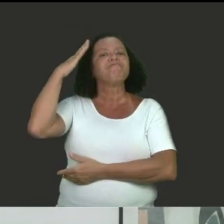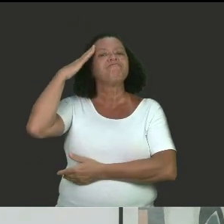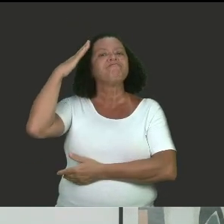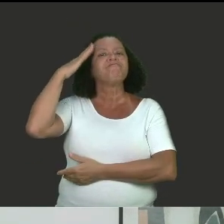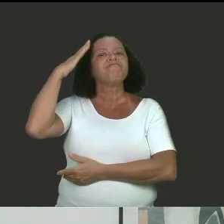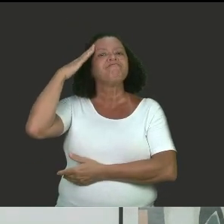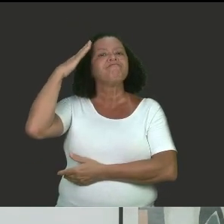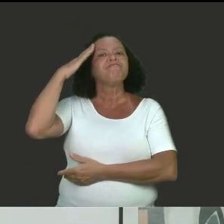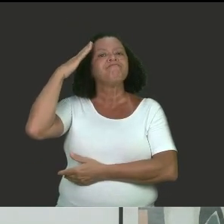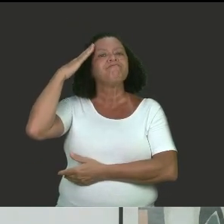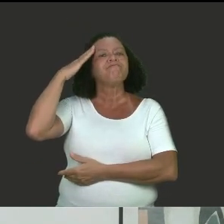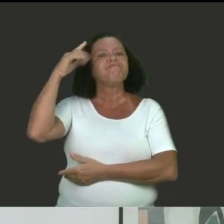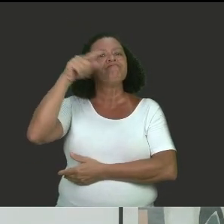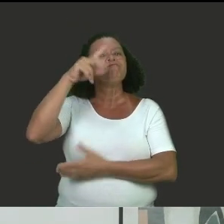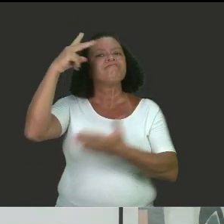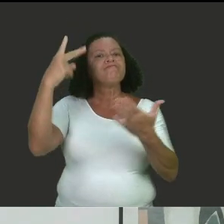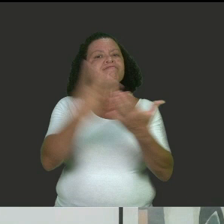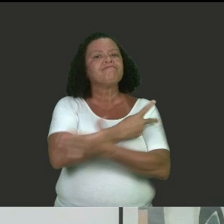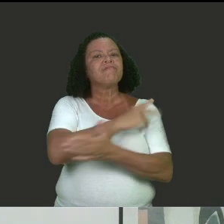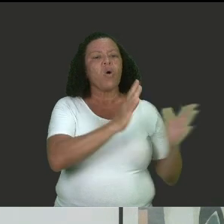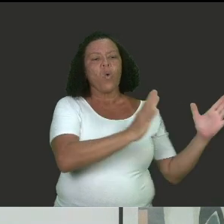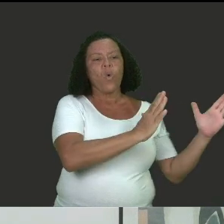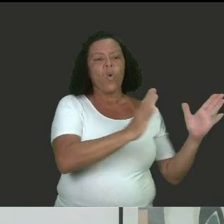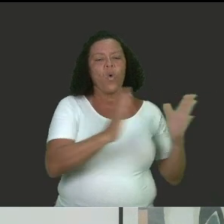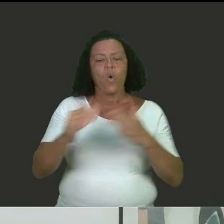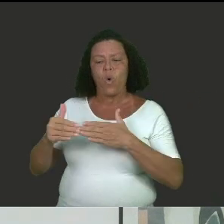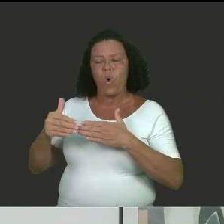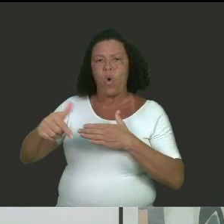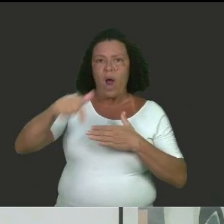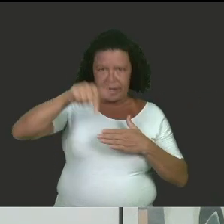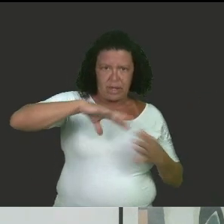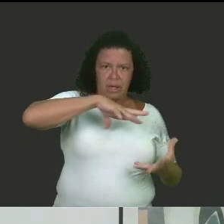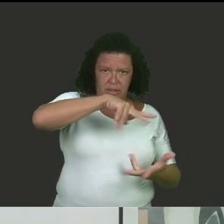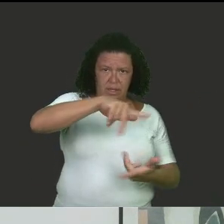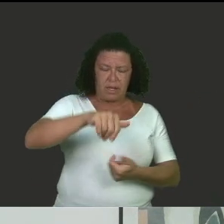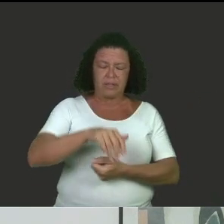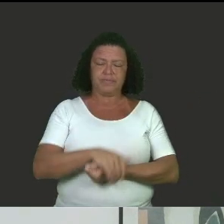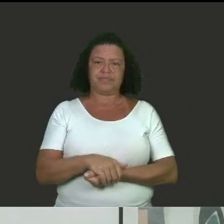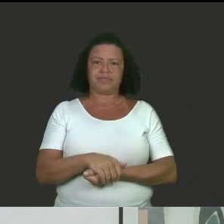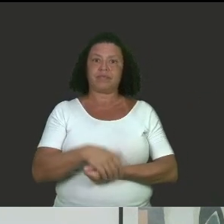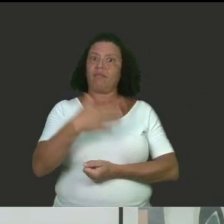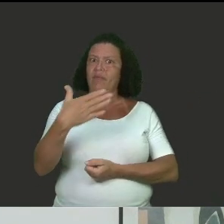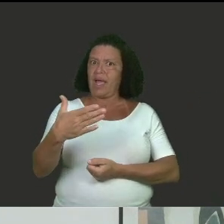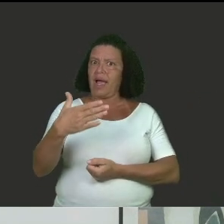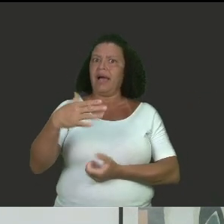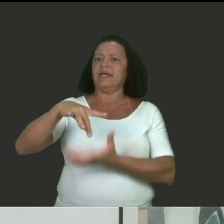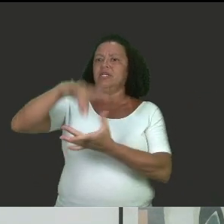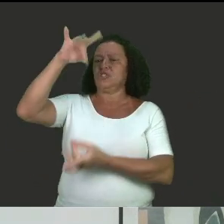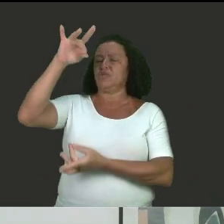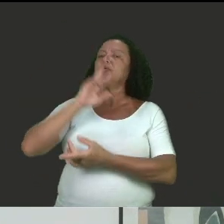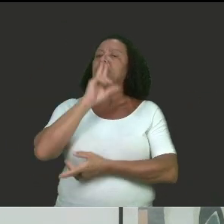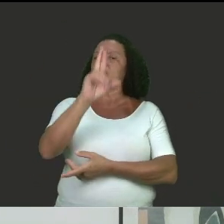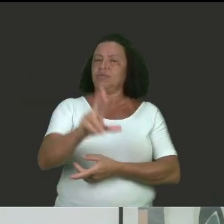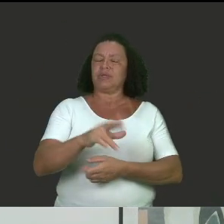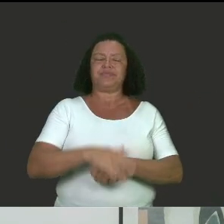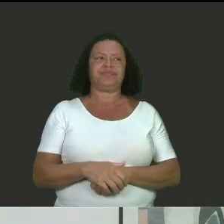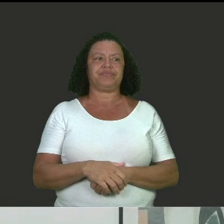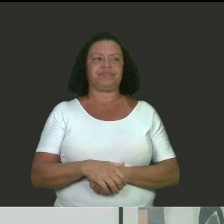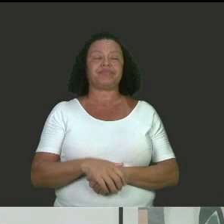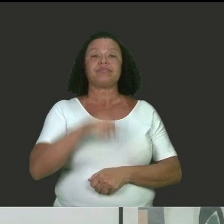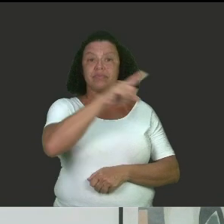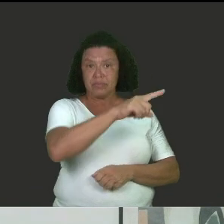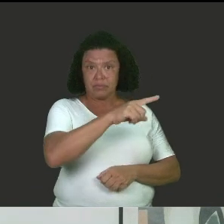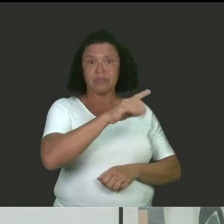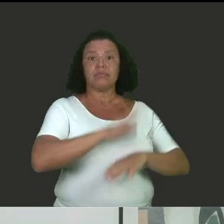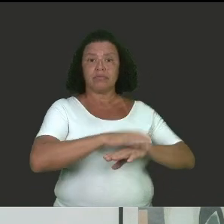lhe sucederá no curso da vida terrena? E aí os espíritos respondem para a gente: ele próprio